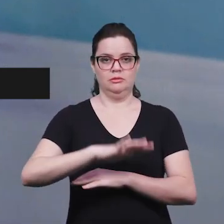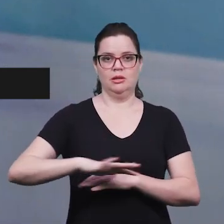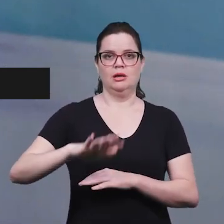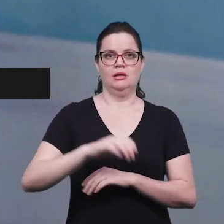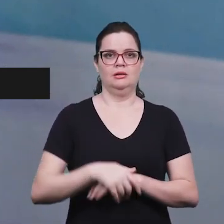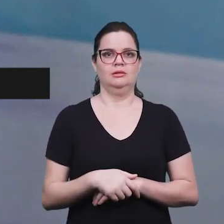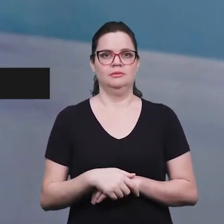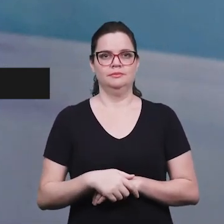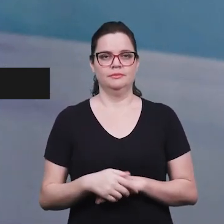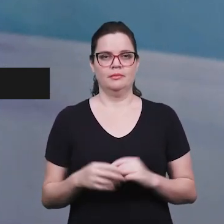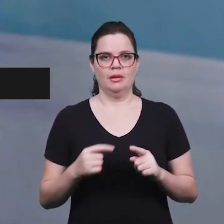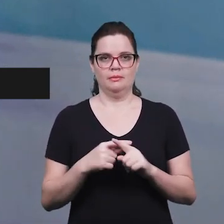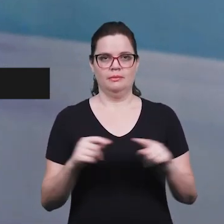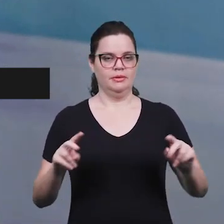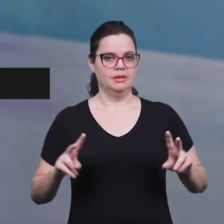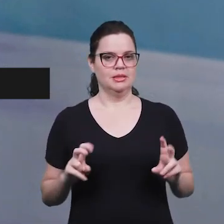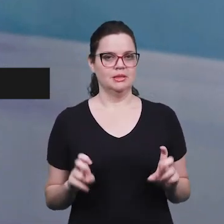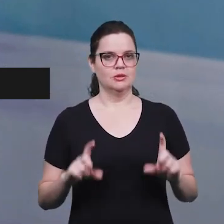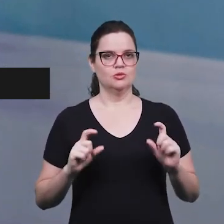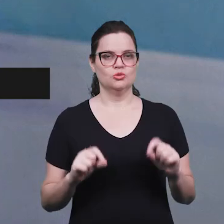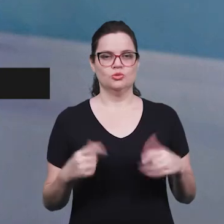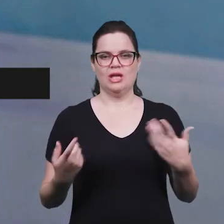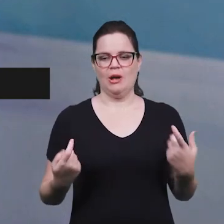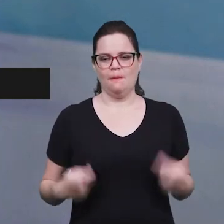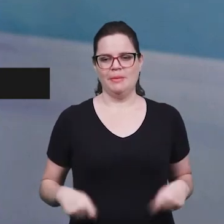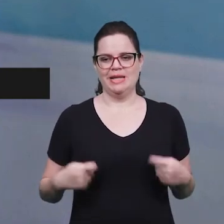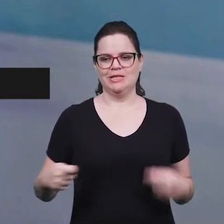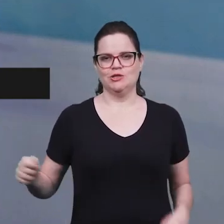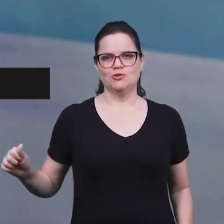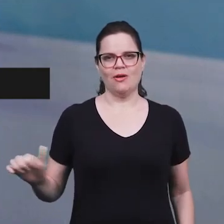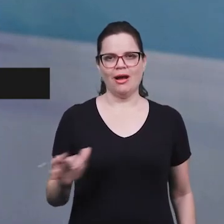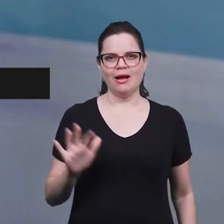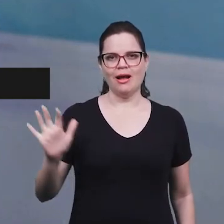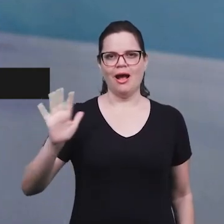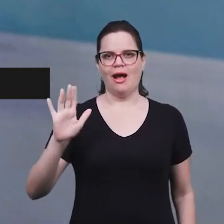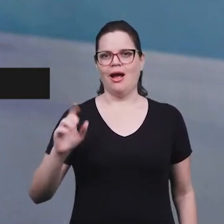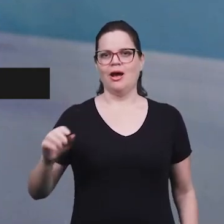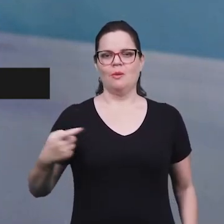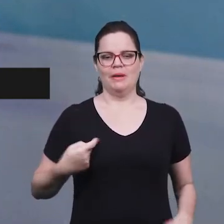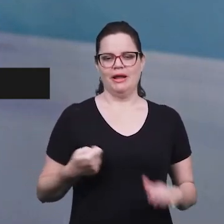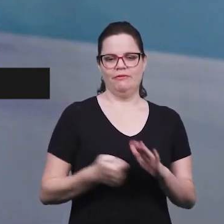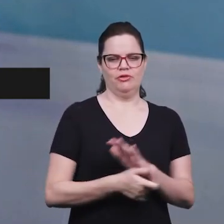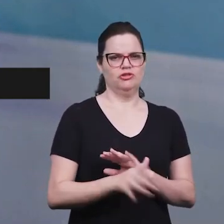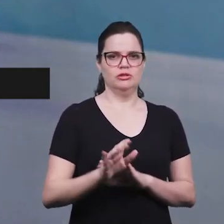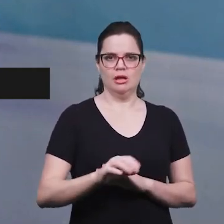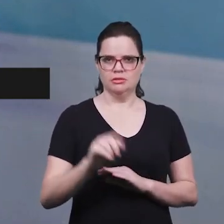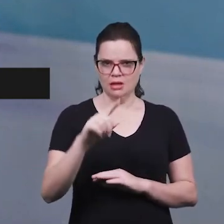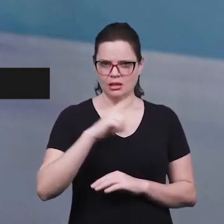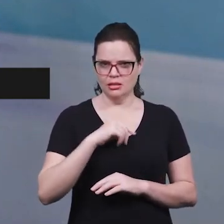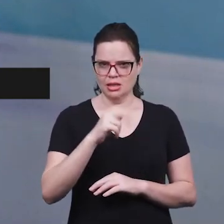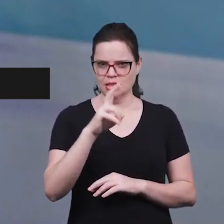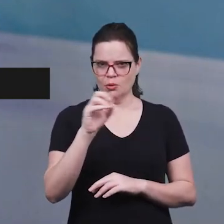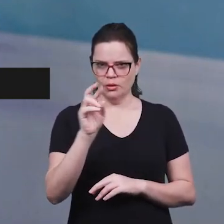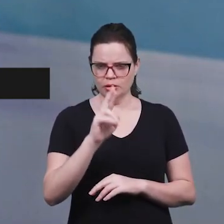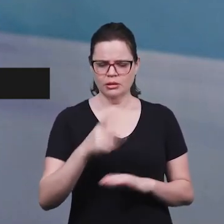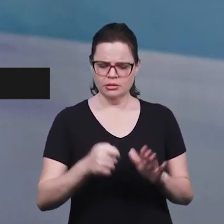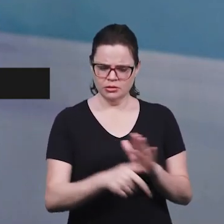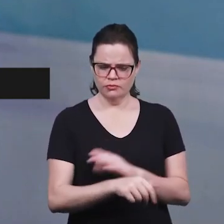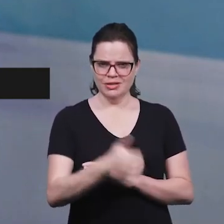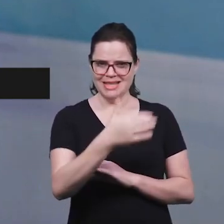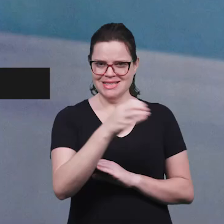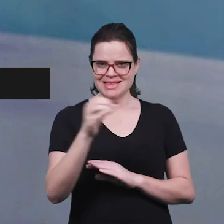mas tire esse conceito que eu preciso de grandes valores. Pegue R$100, coloque